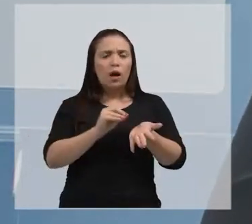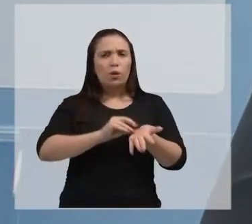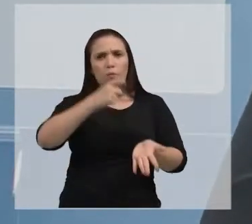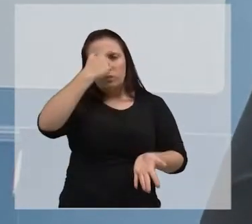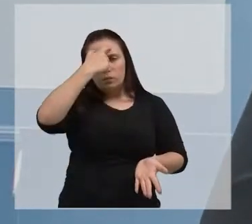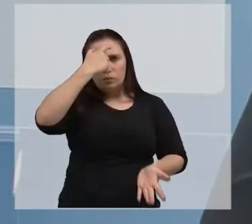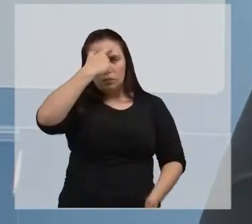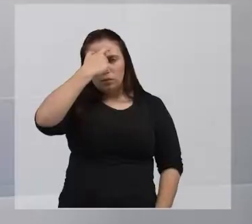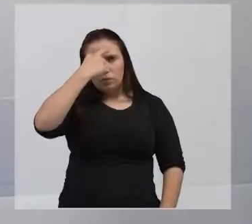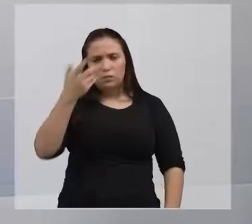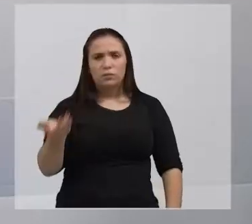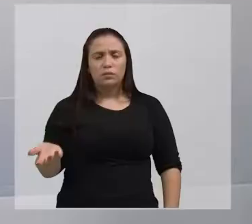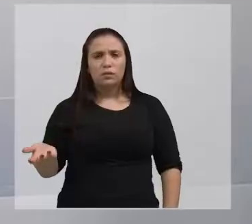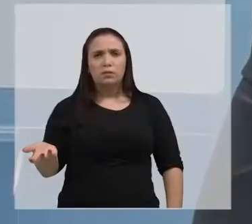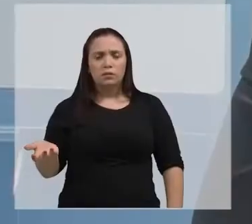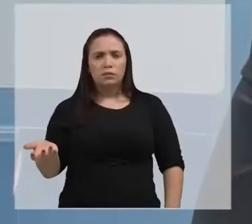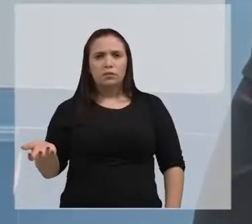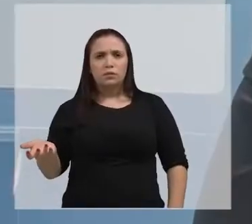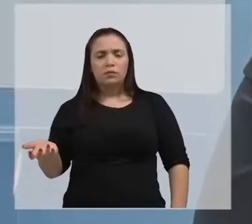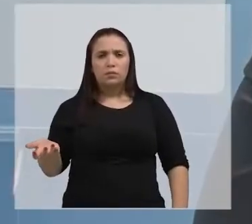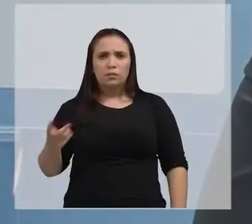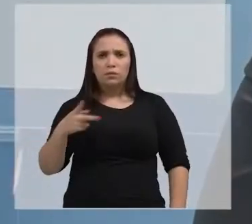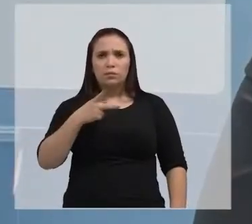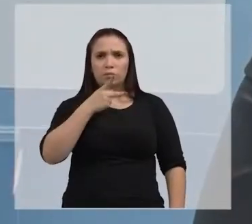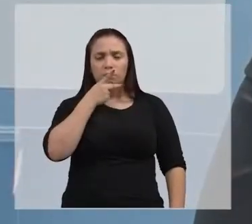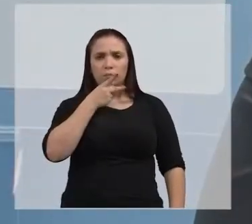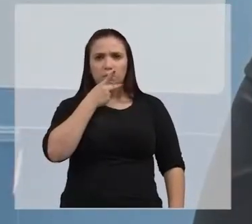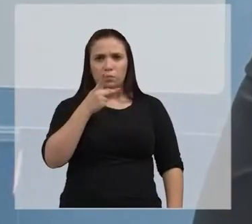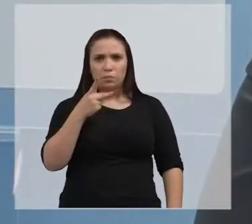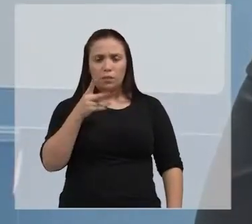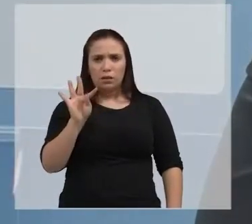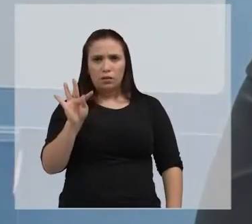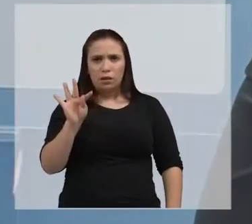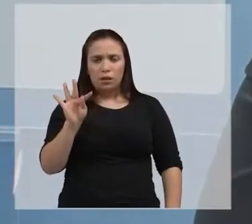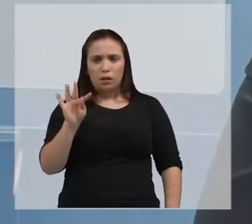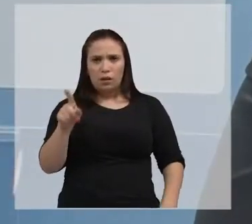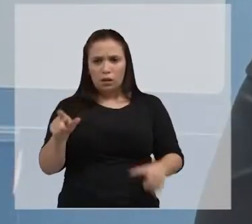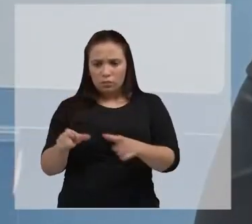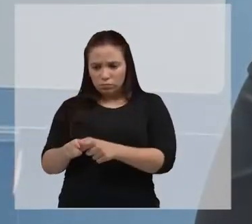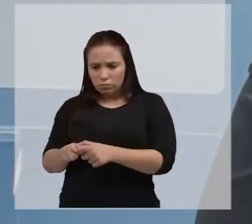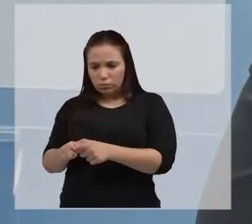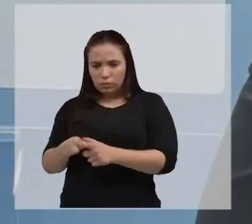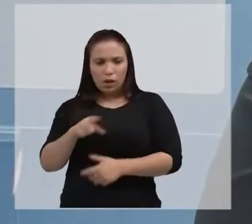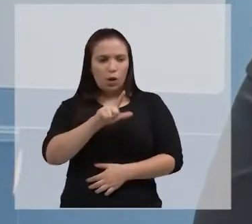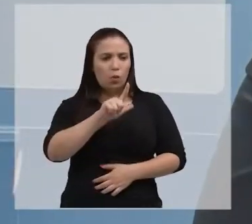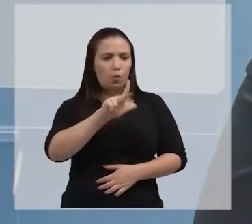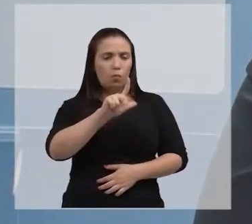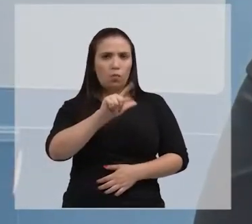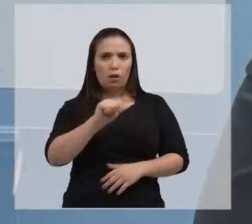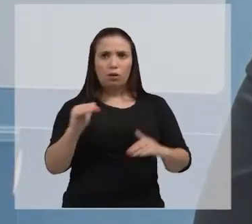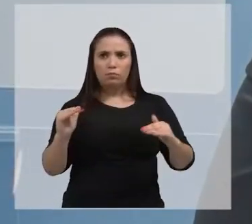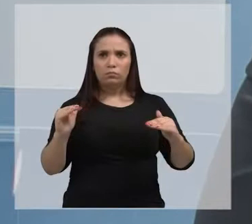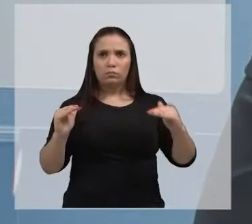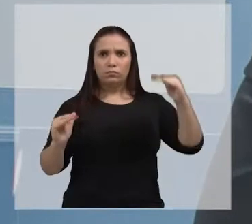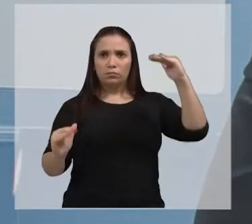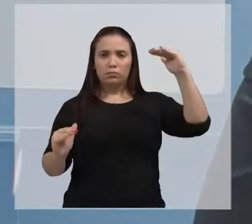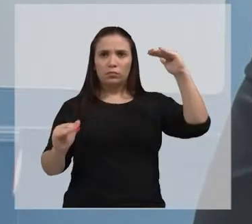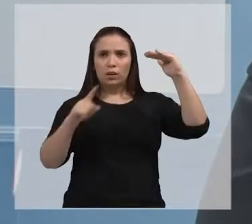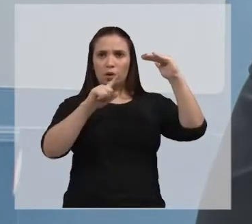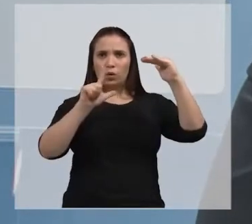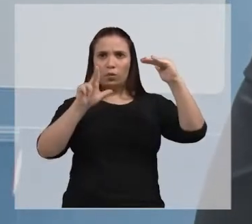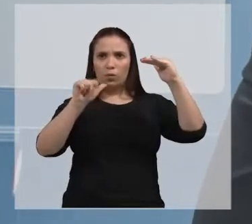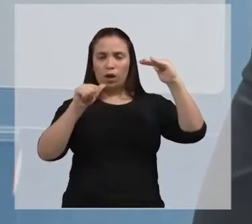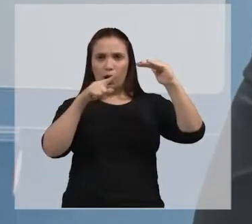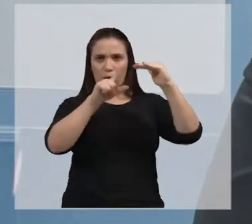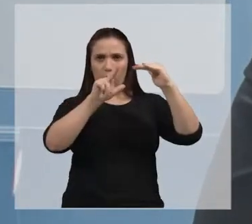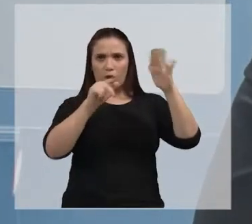essa, Luiz? Quer dizer que o PT é muito menor do que o Lula. O PT é um partido de um